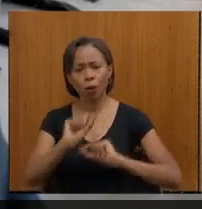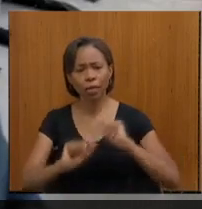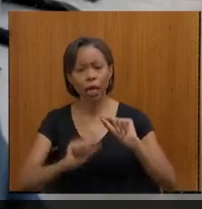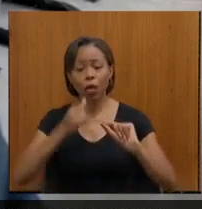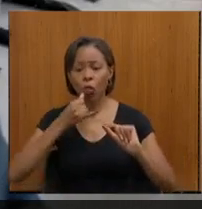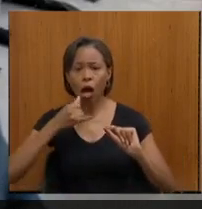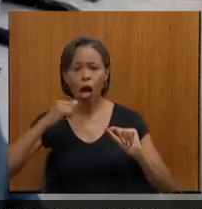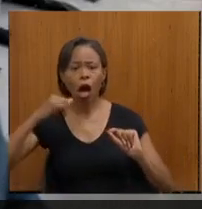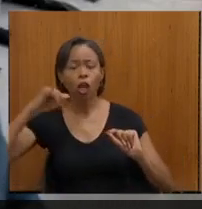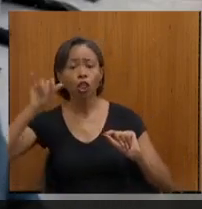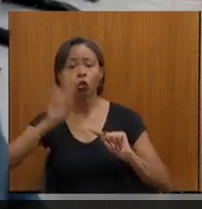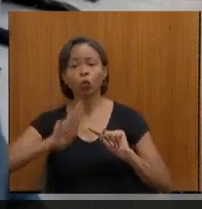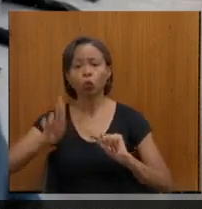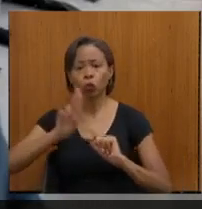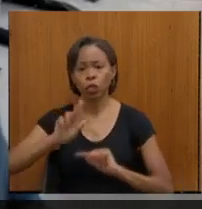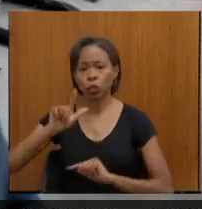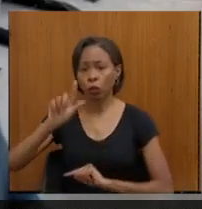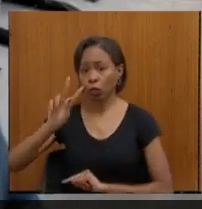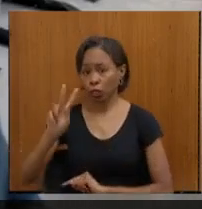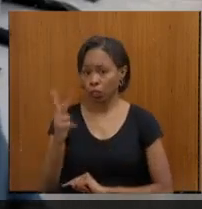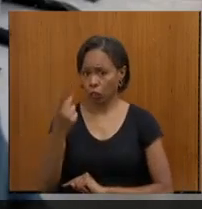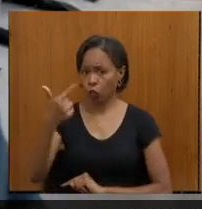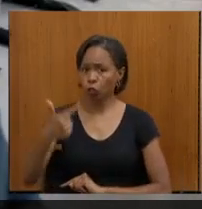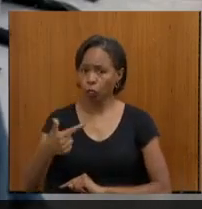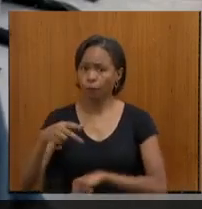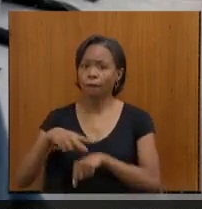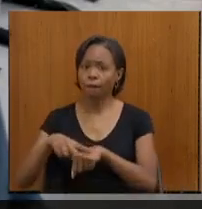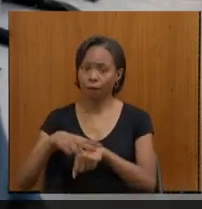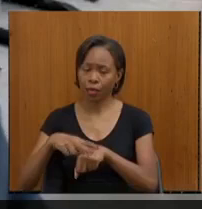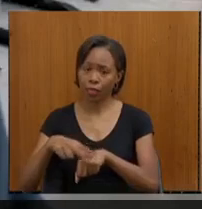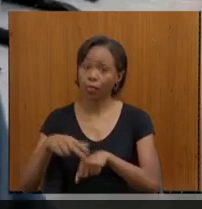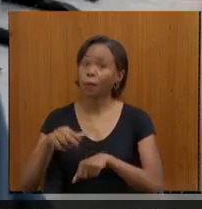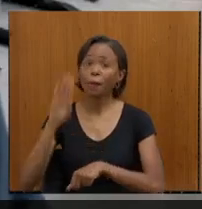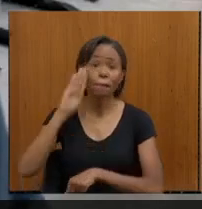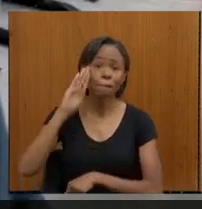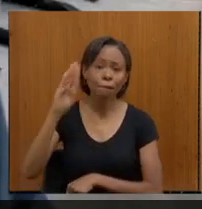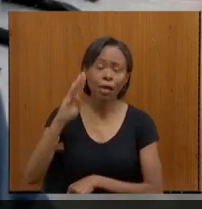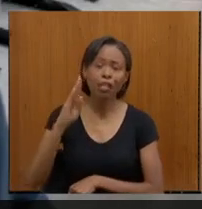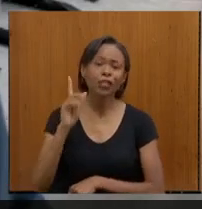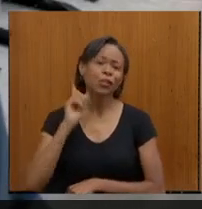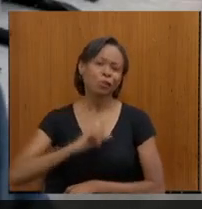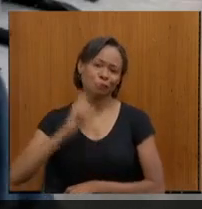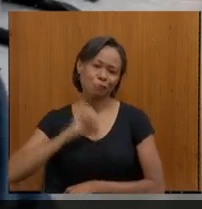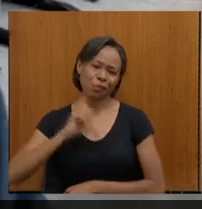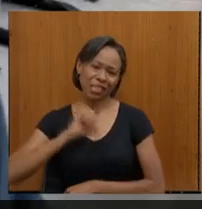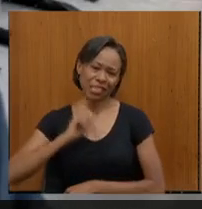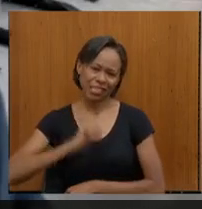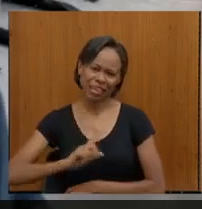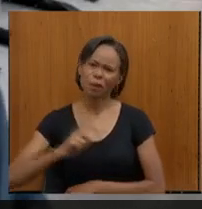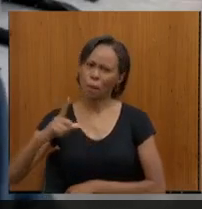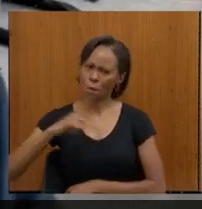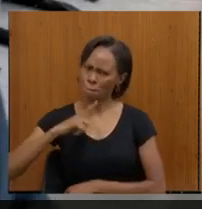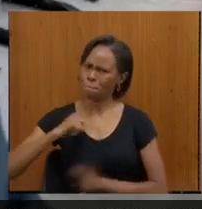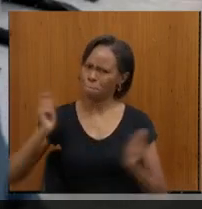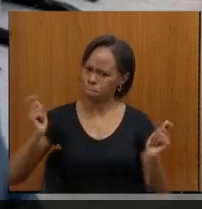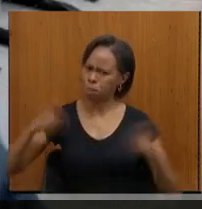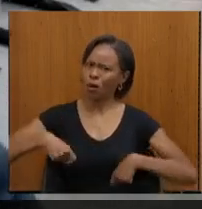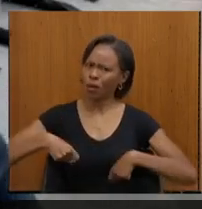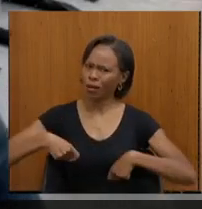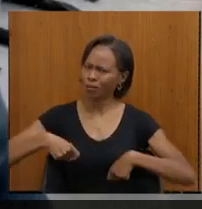aliança com os outros e me especial estado de Minas Gerais até um potencial enorme